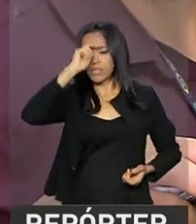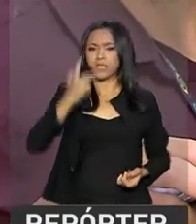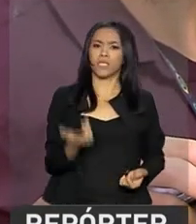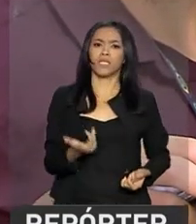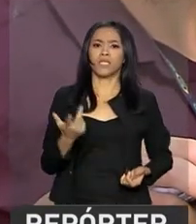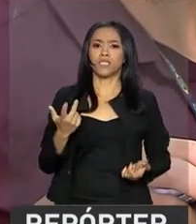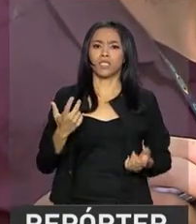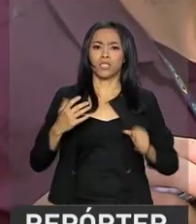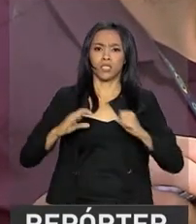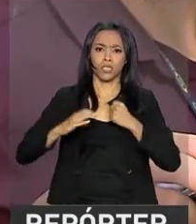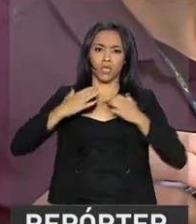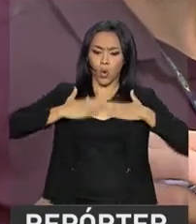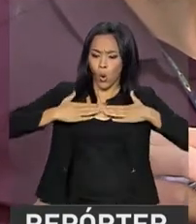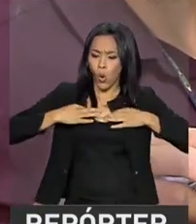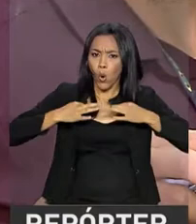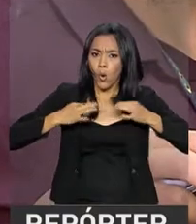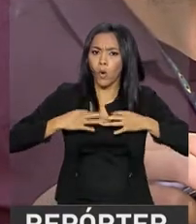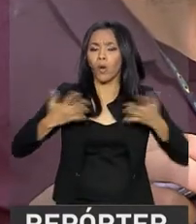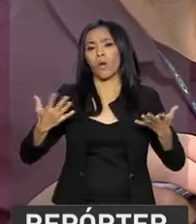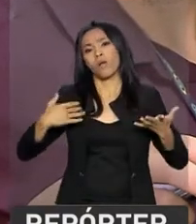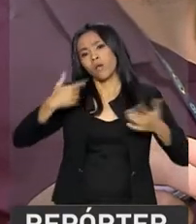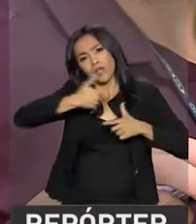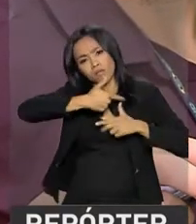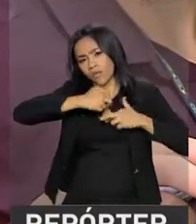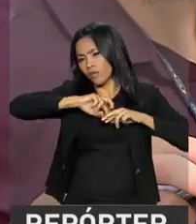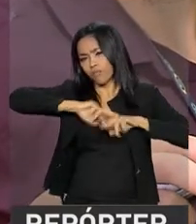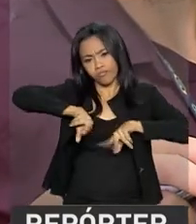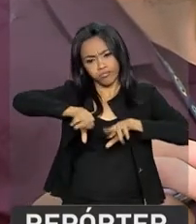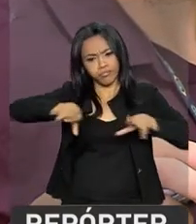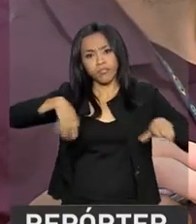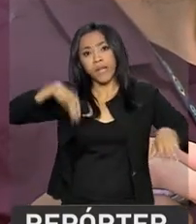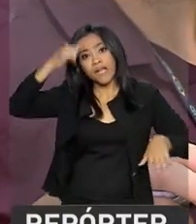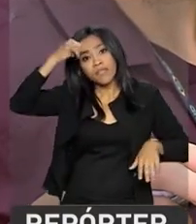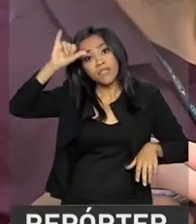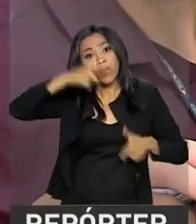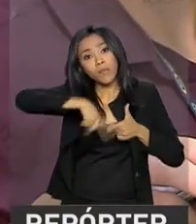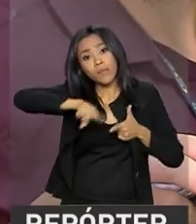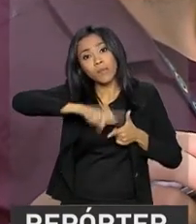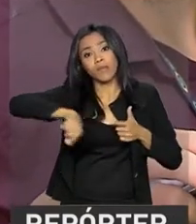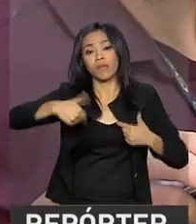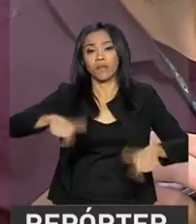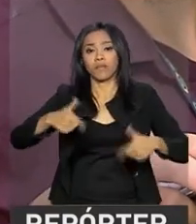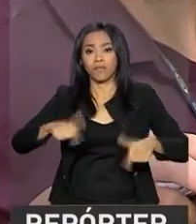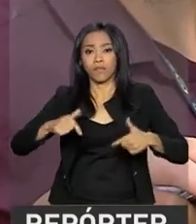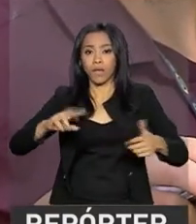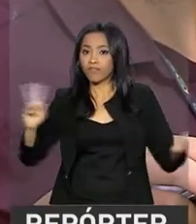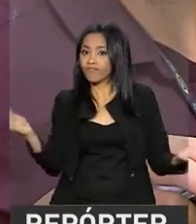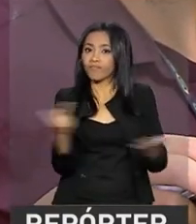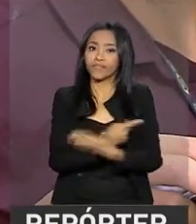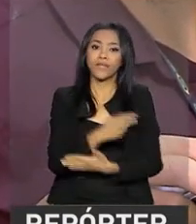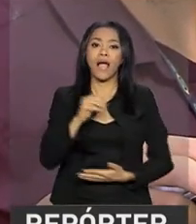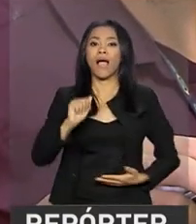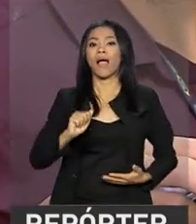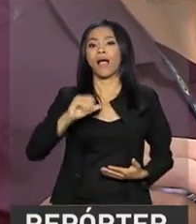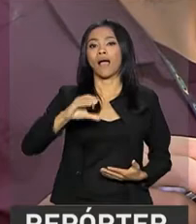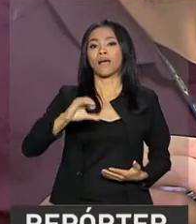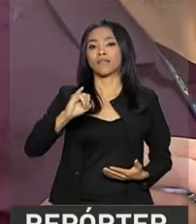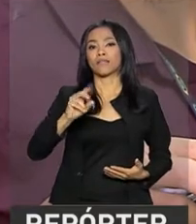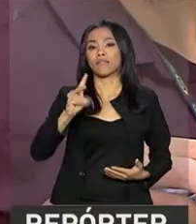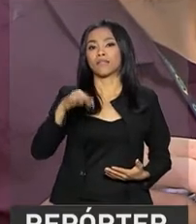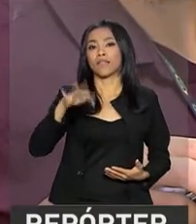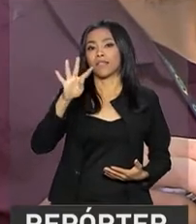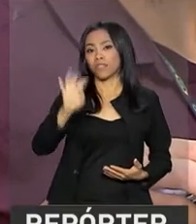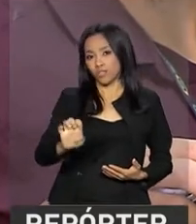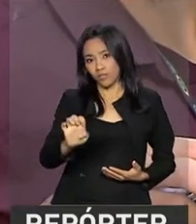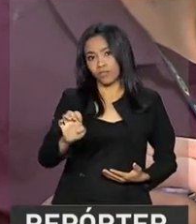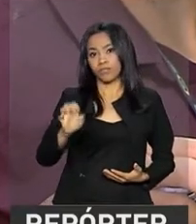proteção coletiva, para que esses acidentes não ocorram. Usando o equipamento, a gente acredita que não vai haver tanta incidência